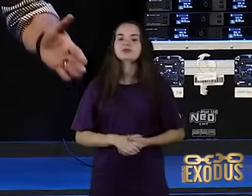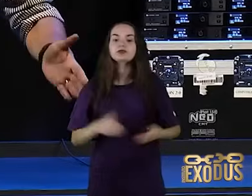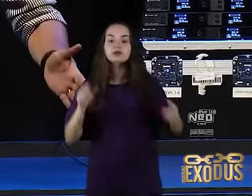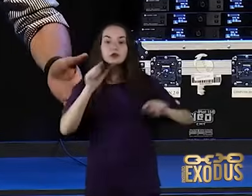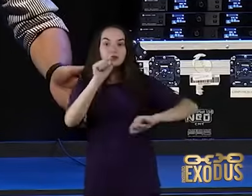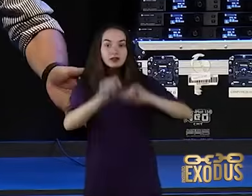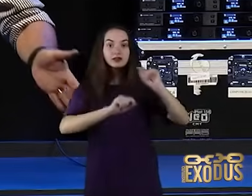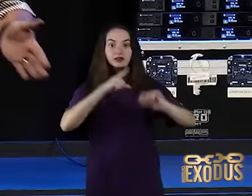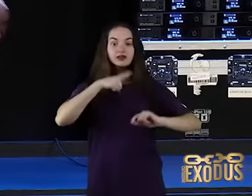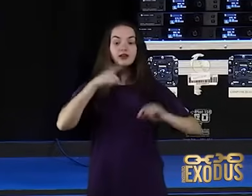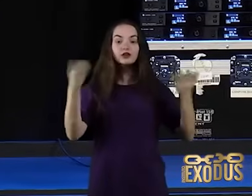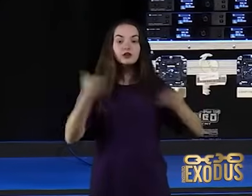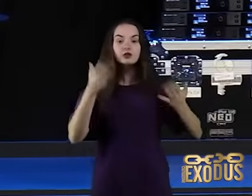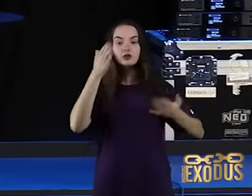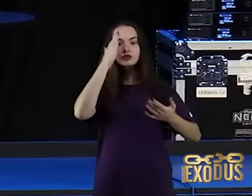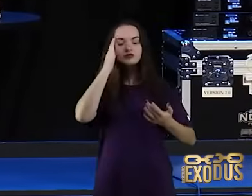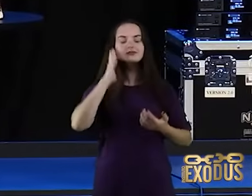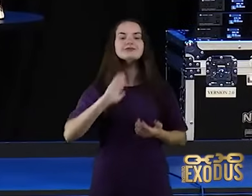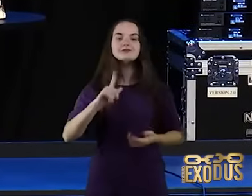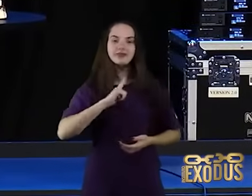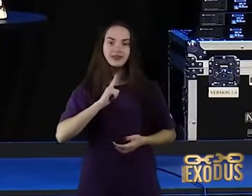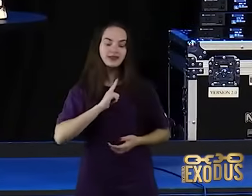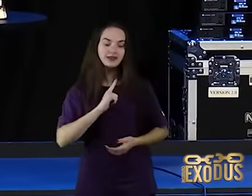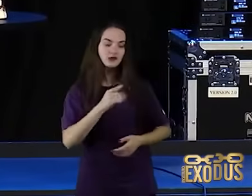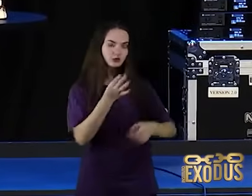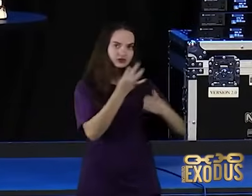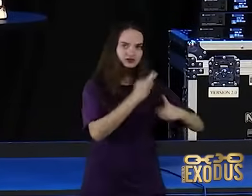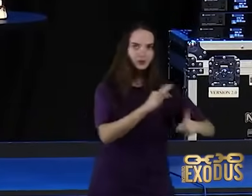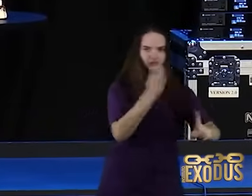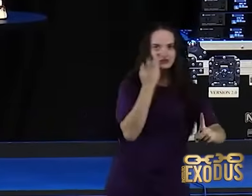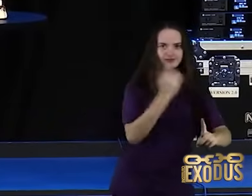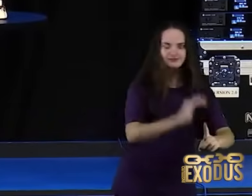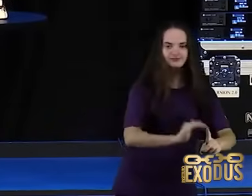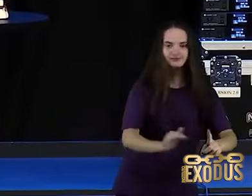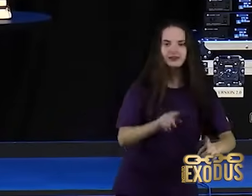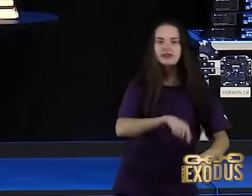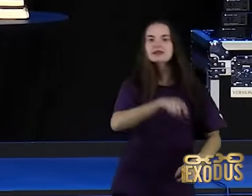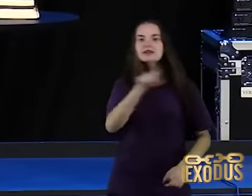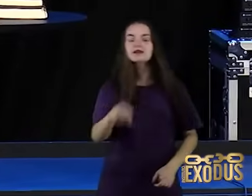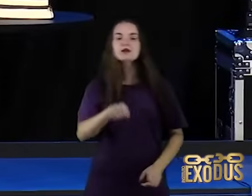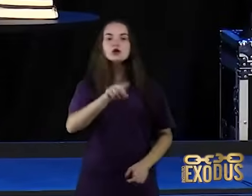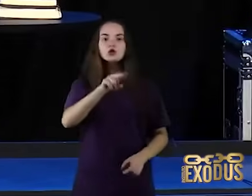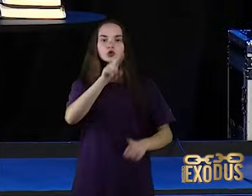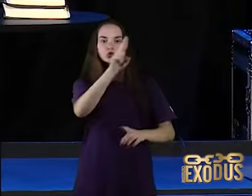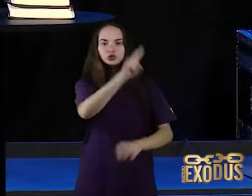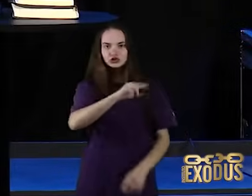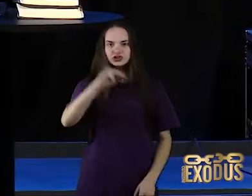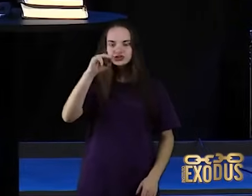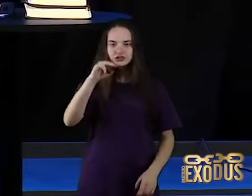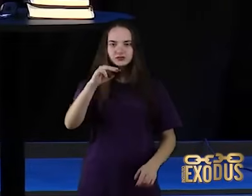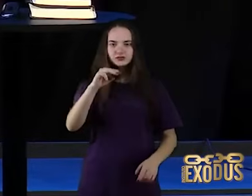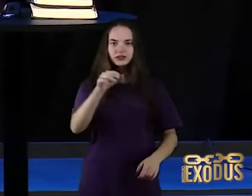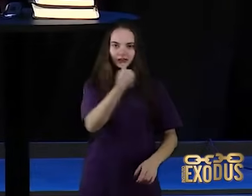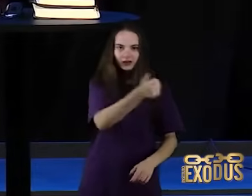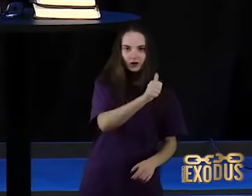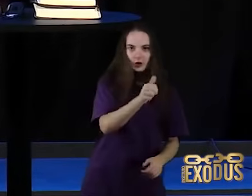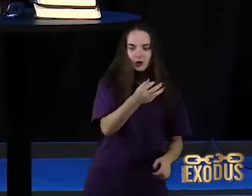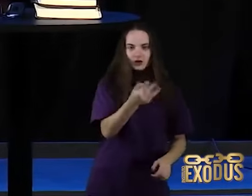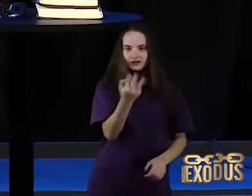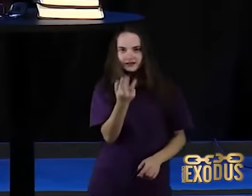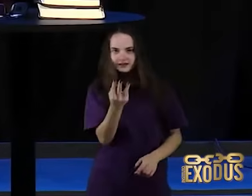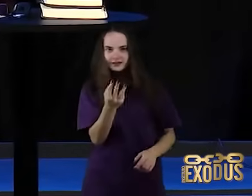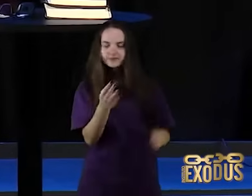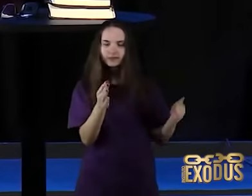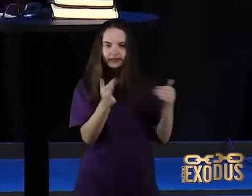gerações temos o Talmidim nós temos o Jump nós temos o upgrade olha como é que a gente